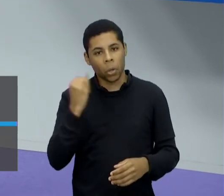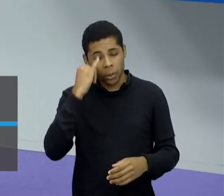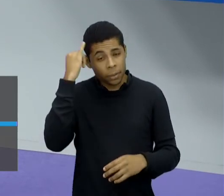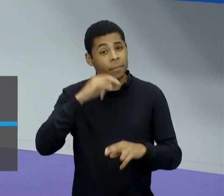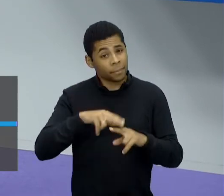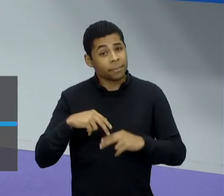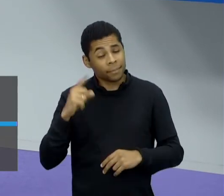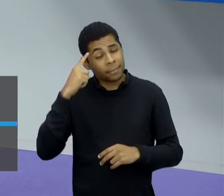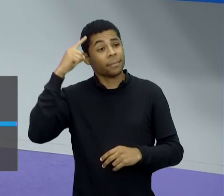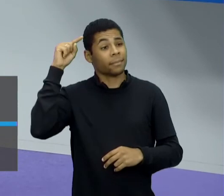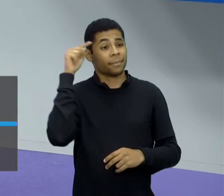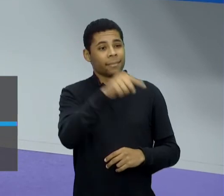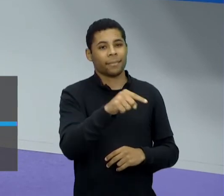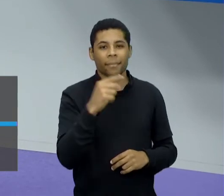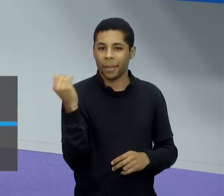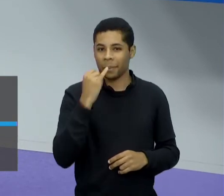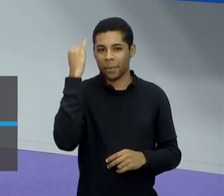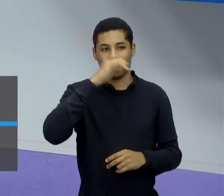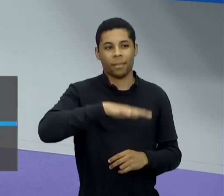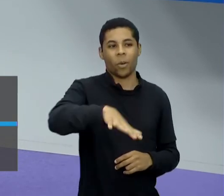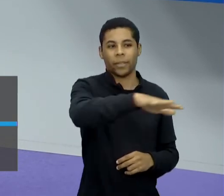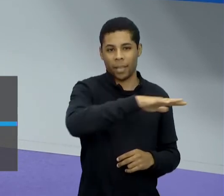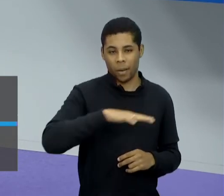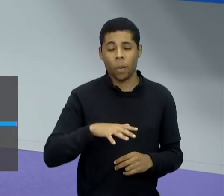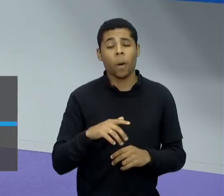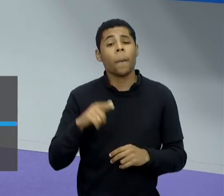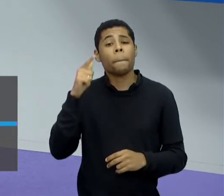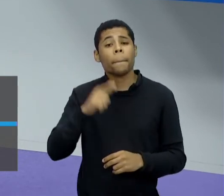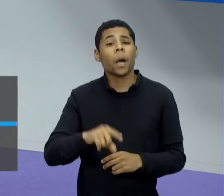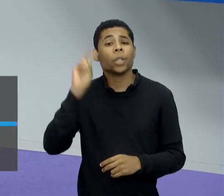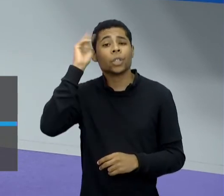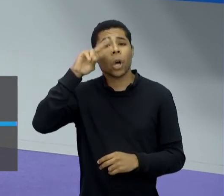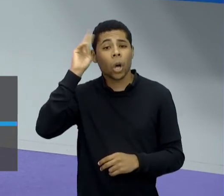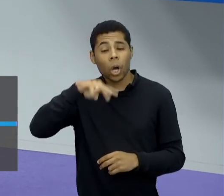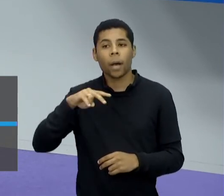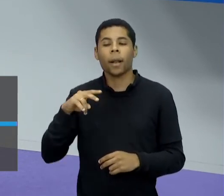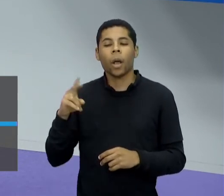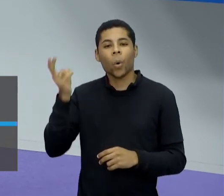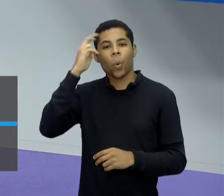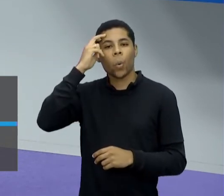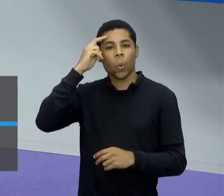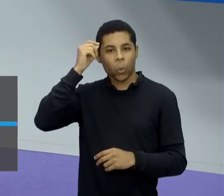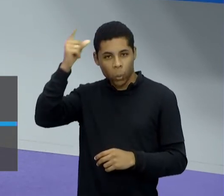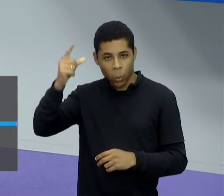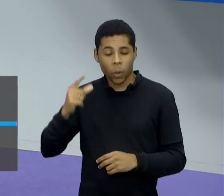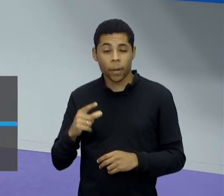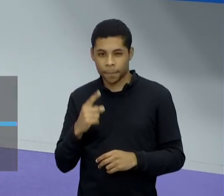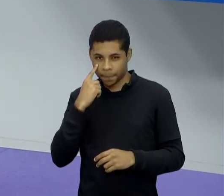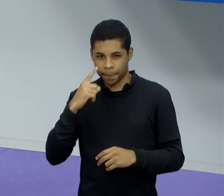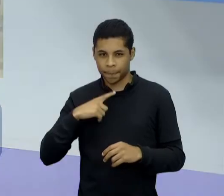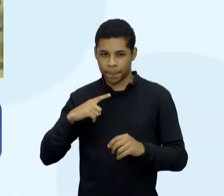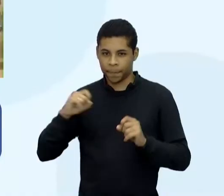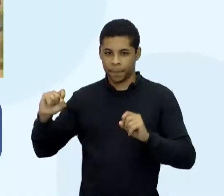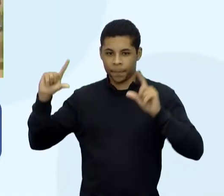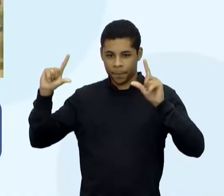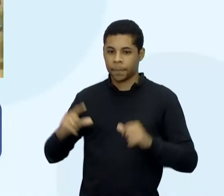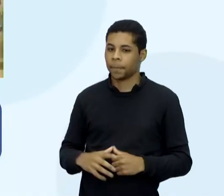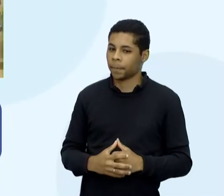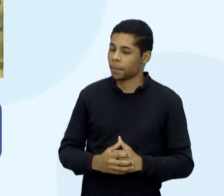que é fundamental a história social e também a história cultural. Vocês estão vendo inclusive no LED aí,